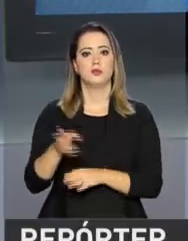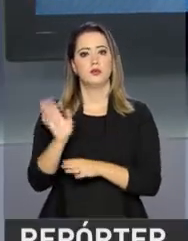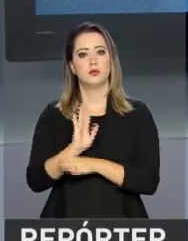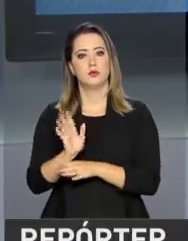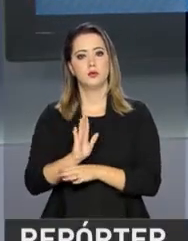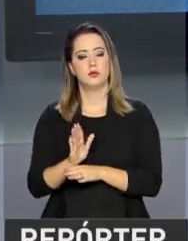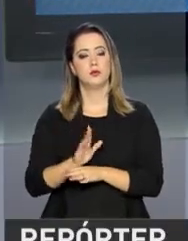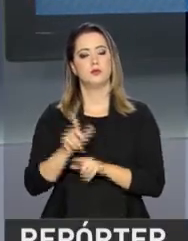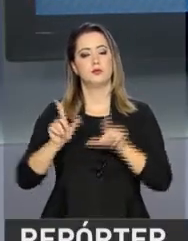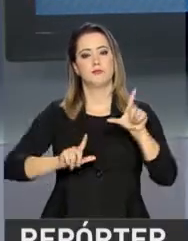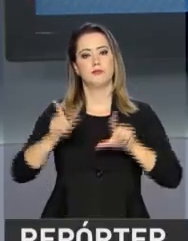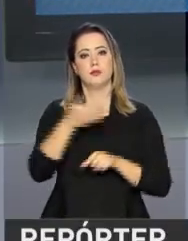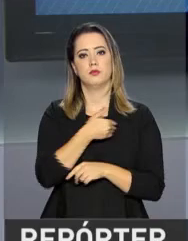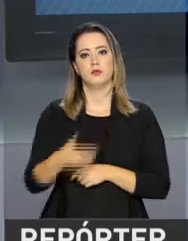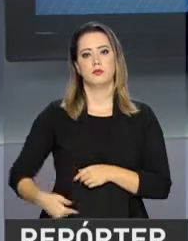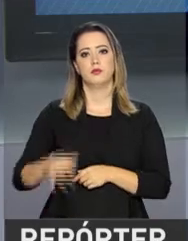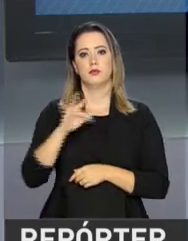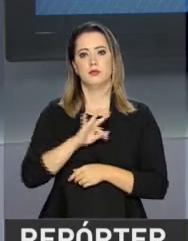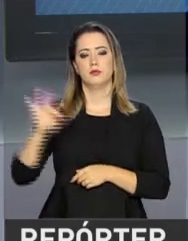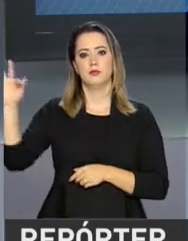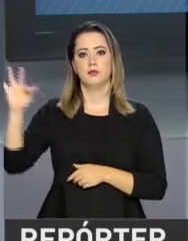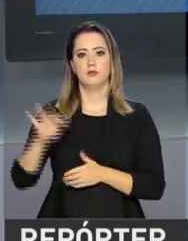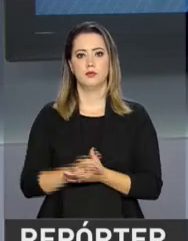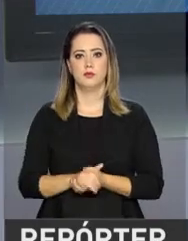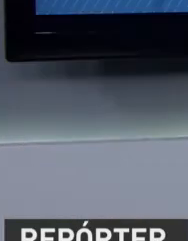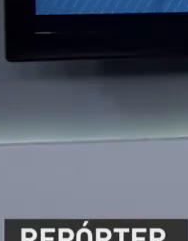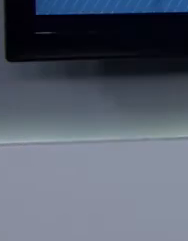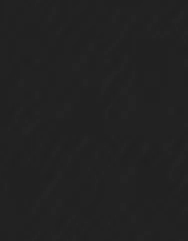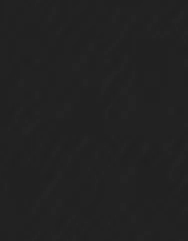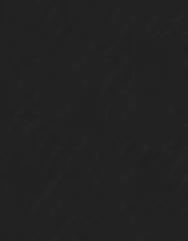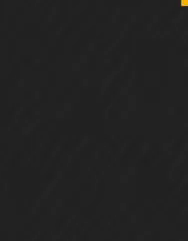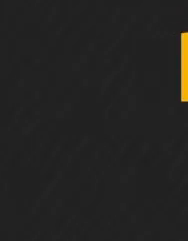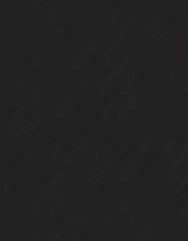continue com a gente na nbr a tv do governo federal